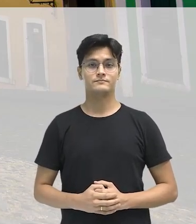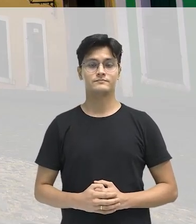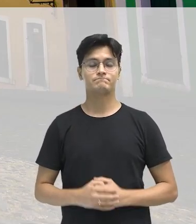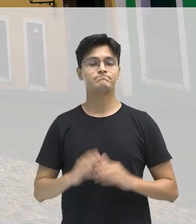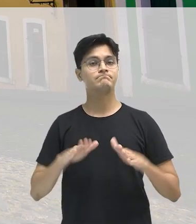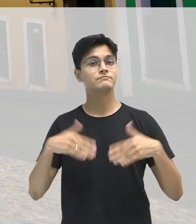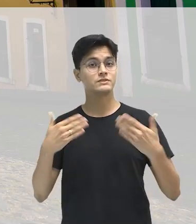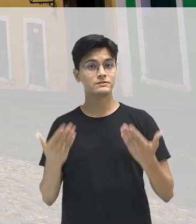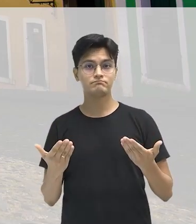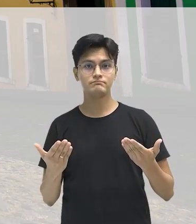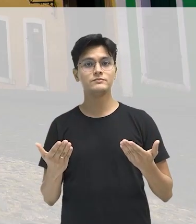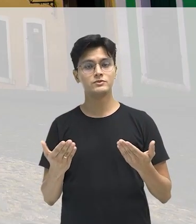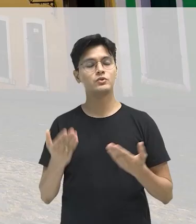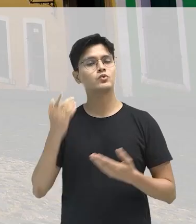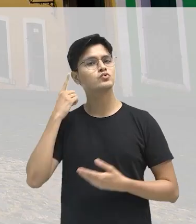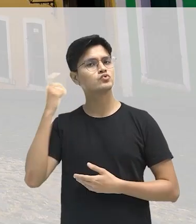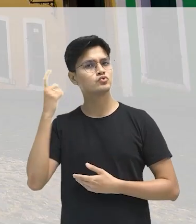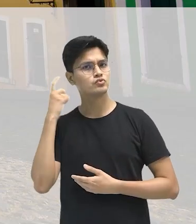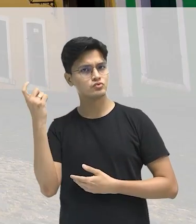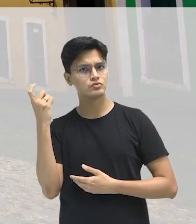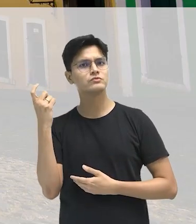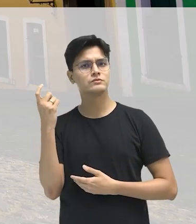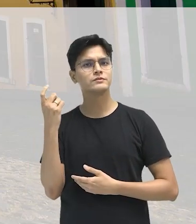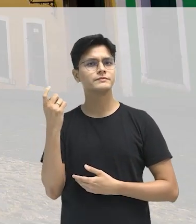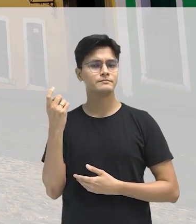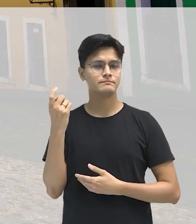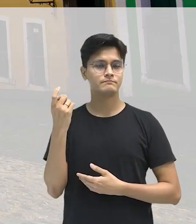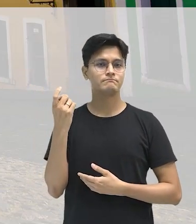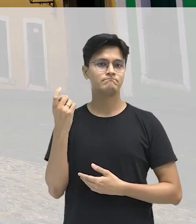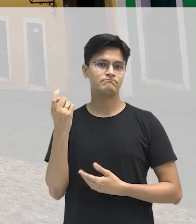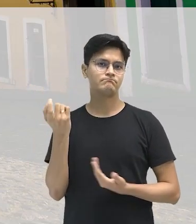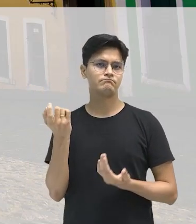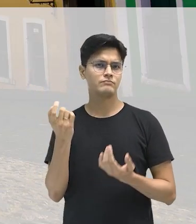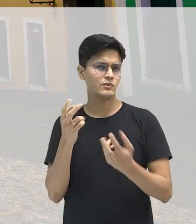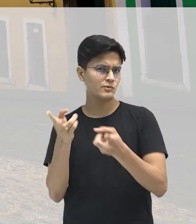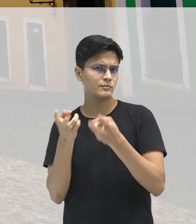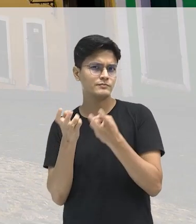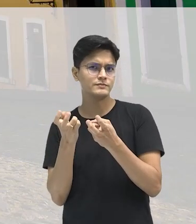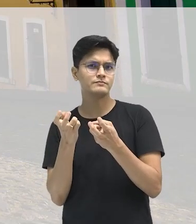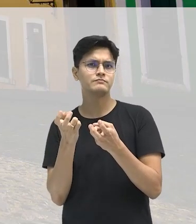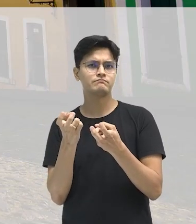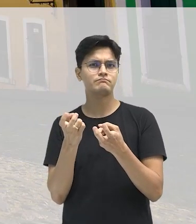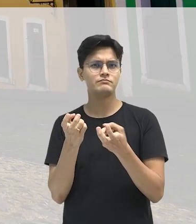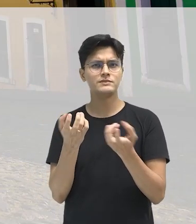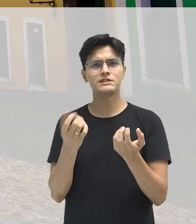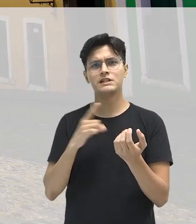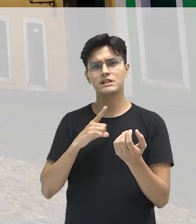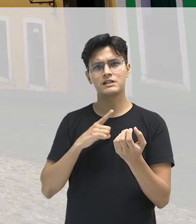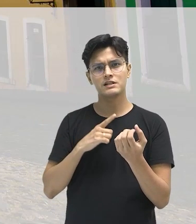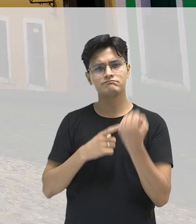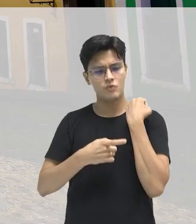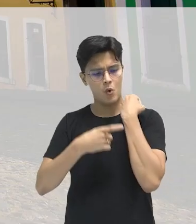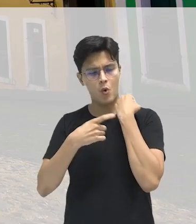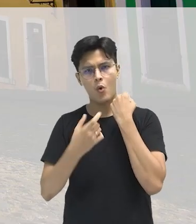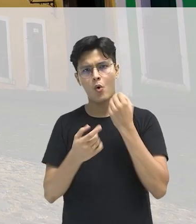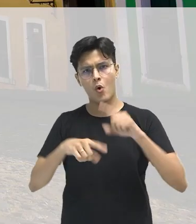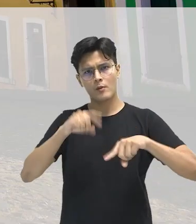Muito bem. Então, o som, dá para a gente perceber que é como se fossem dois